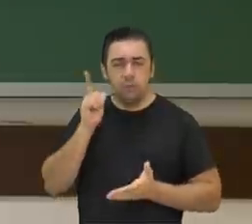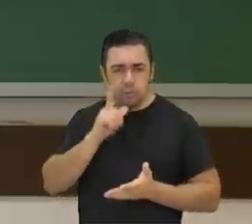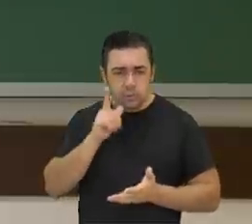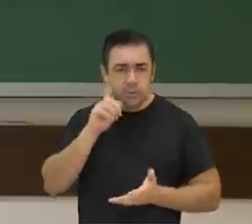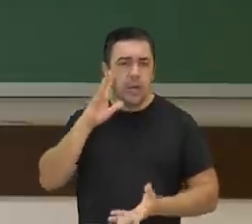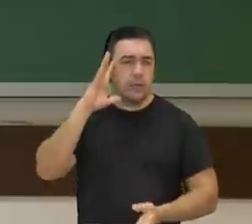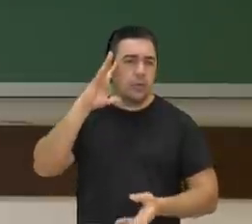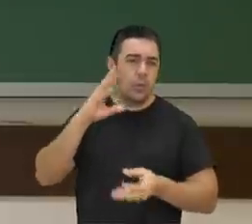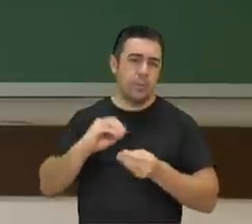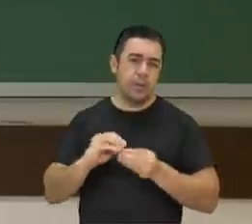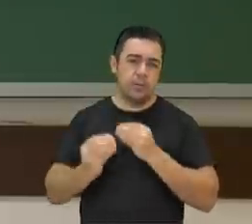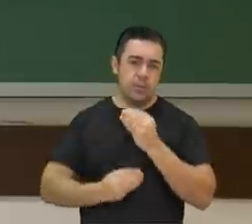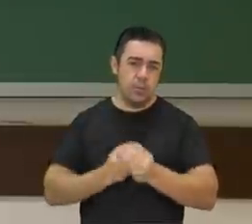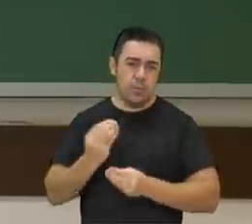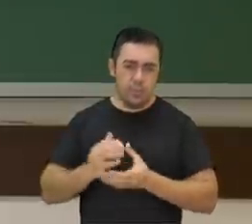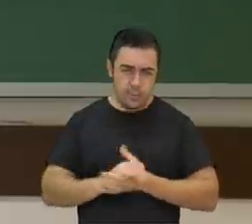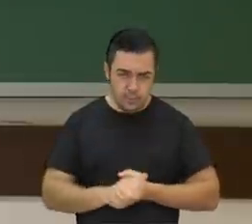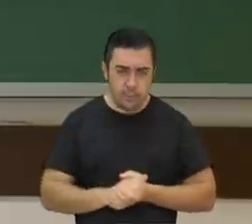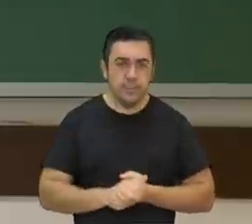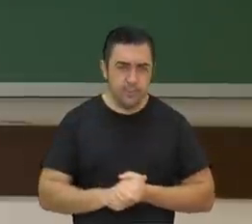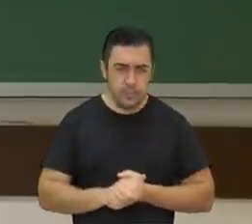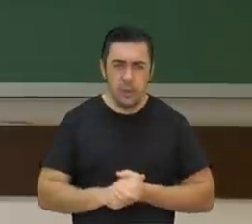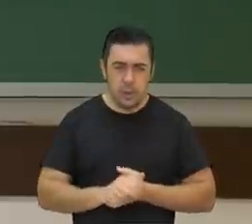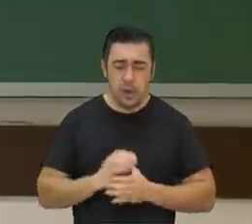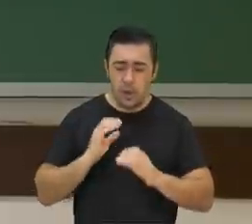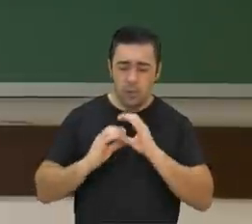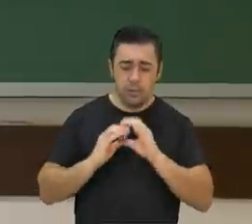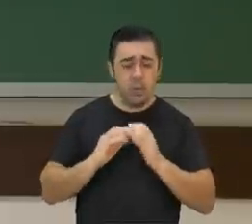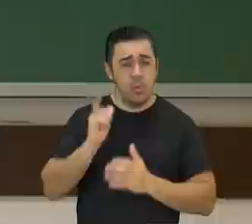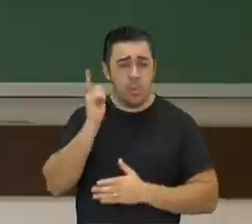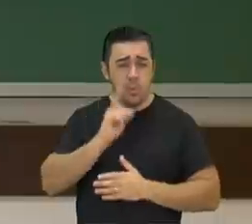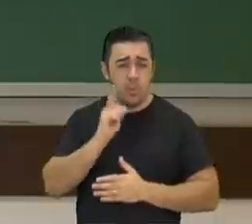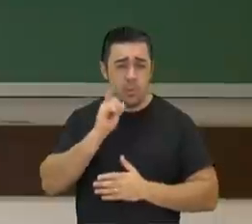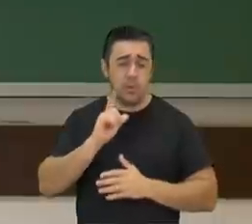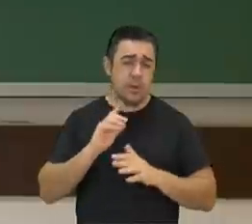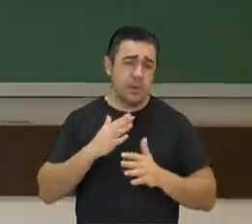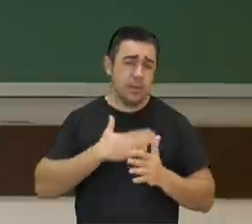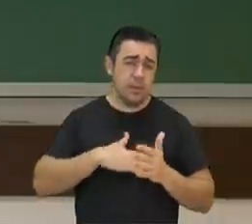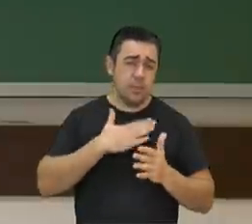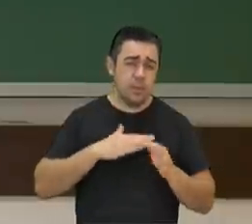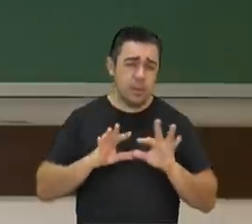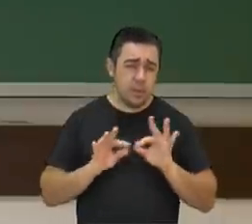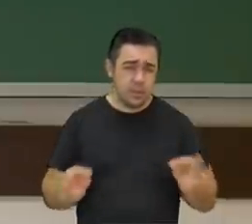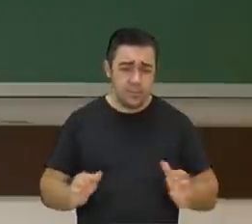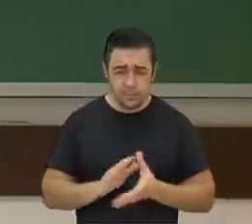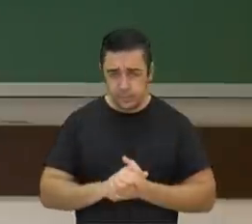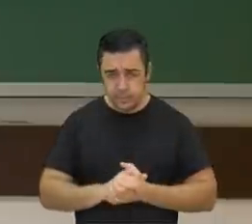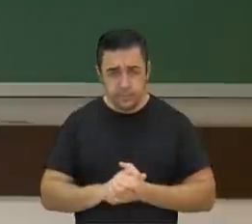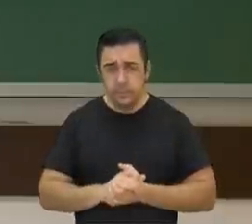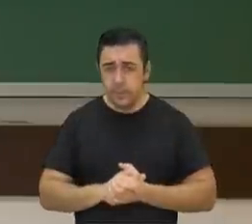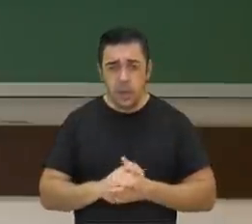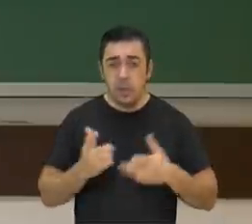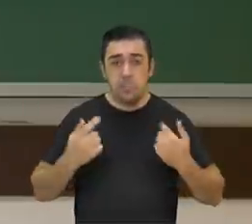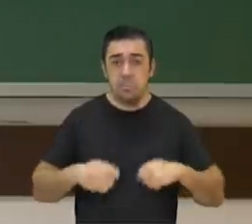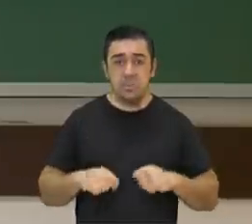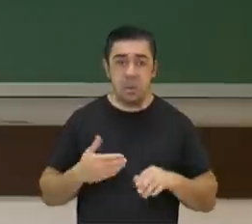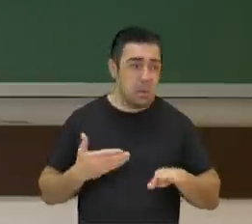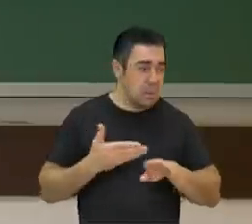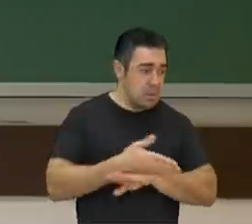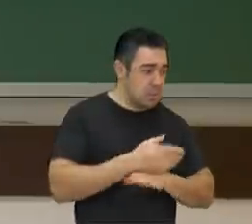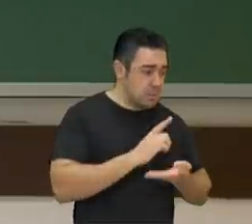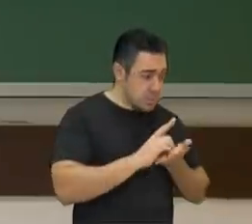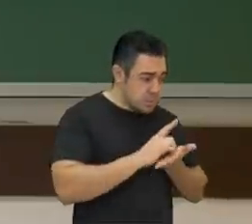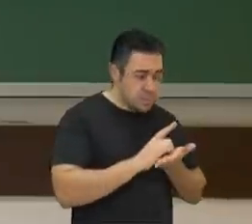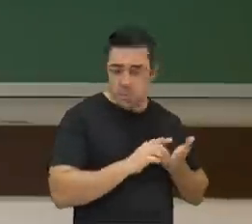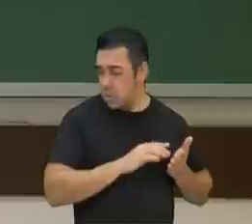dar conta de compreender, né? Ali a comunicação se estabelece de uma forma tranquila. Então, não necessariamente a gente tem que estar indo buscar no dicionário